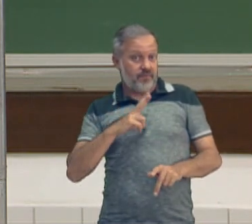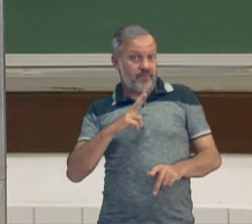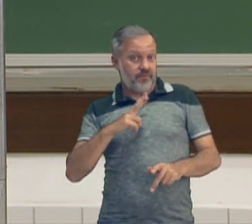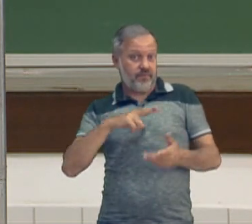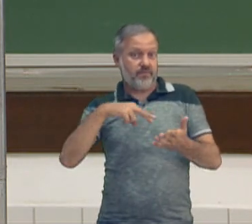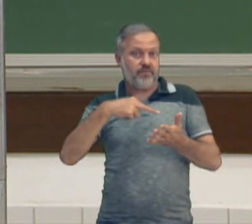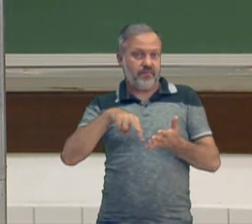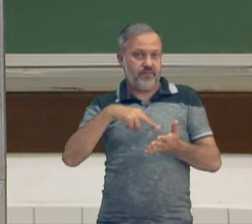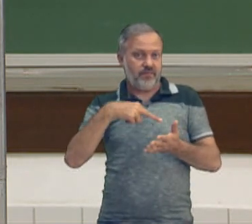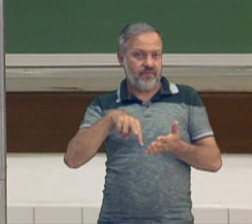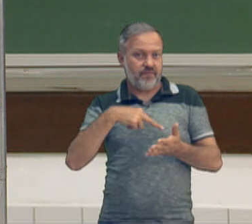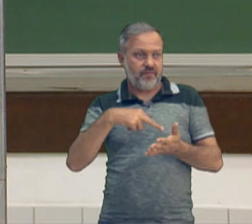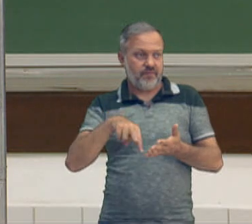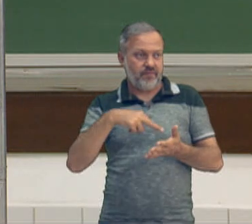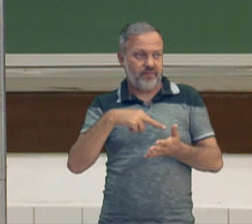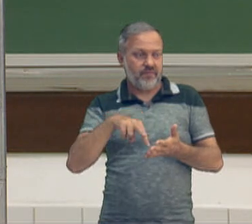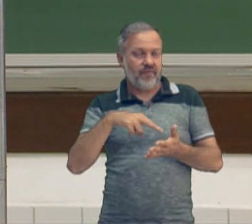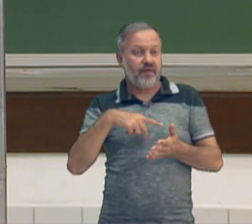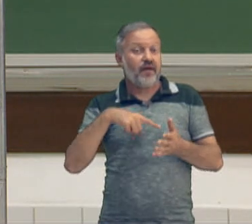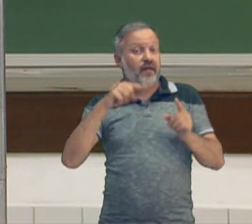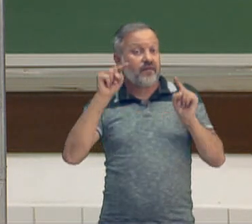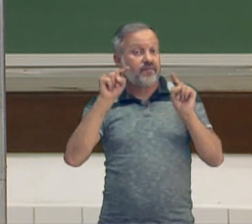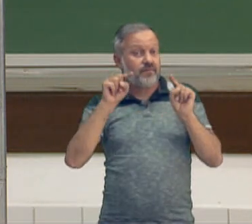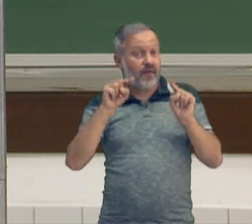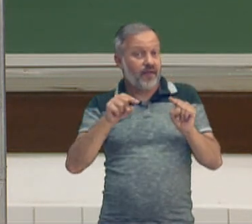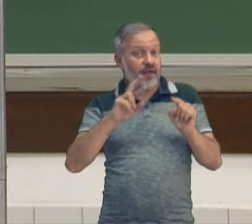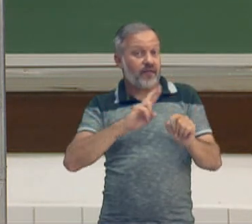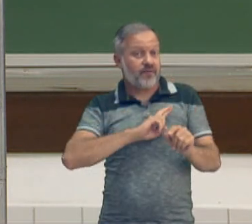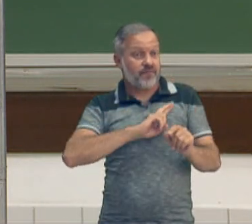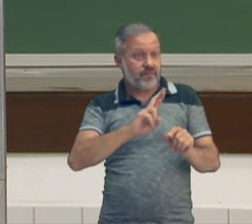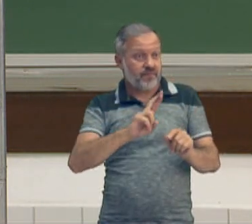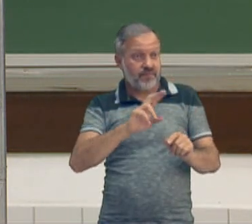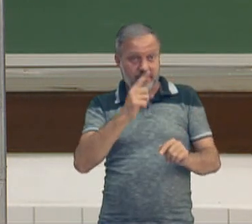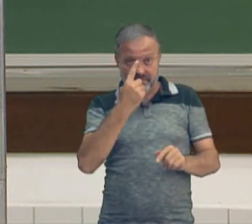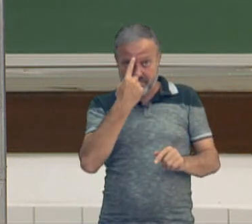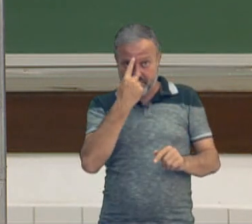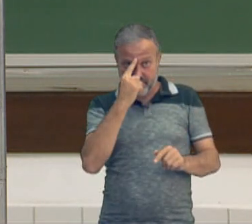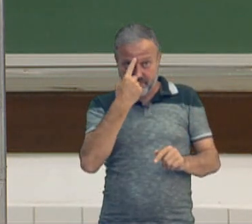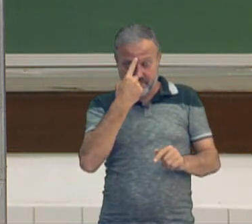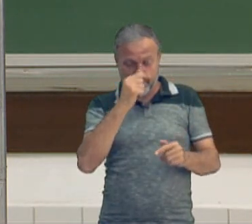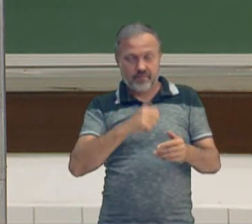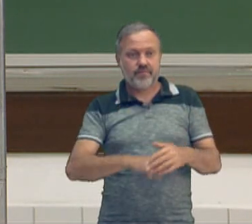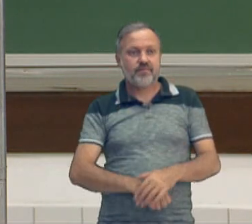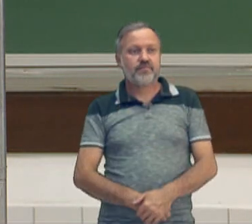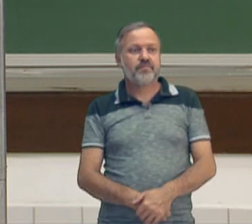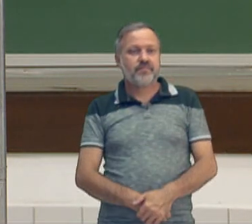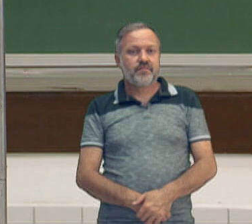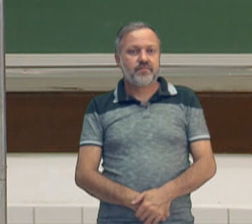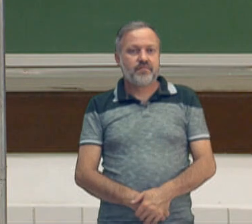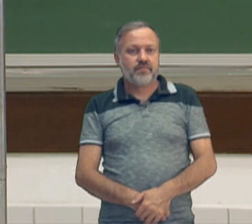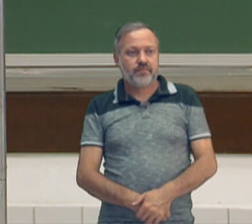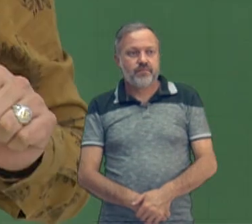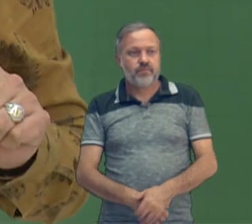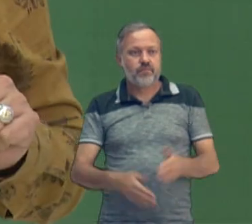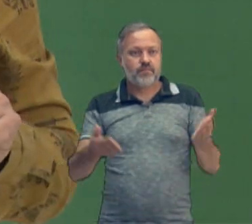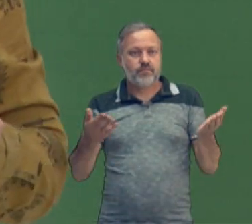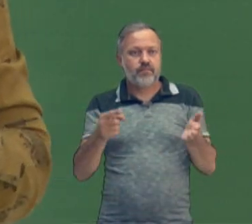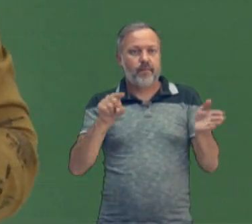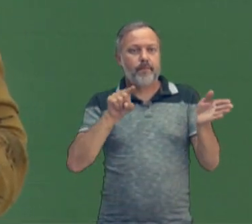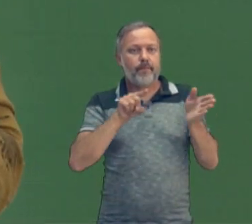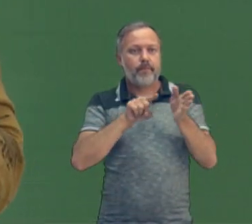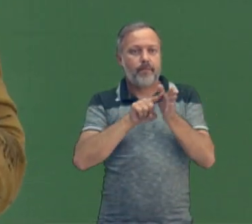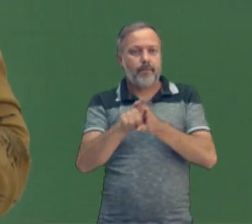é impermanente. Este conceito é próprio das religiões orientais. Agora, vamos fazer